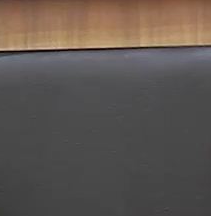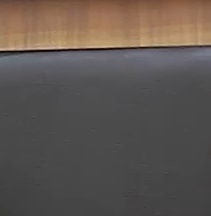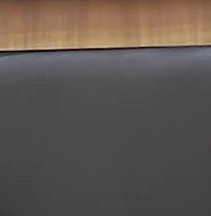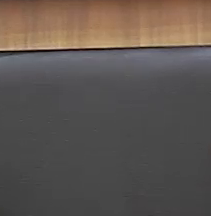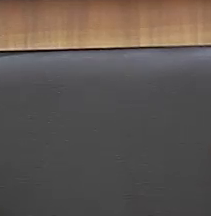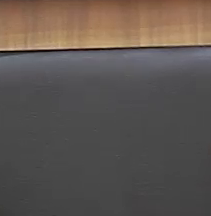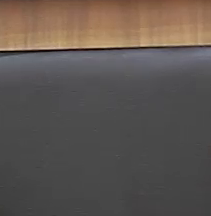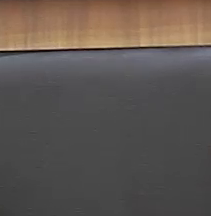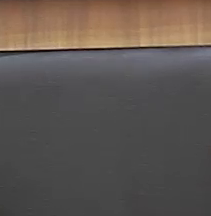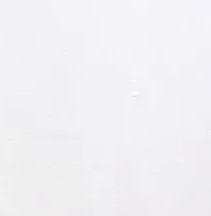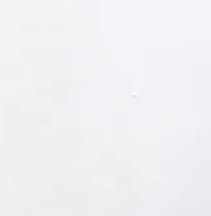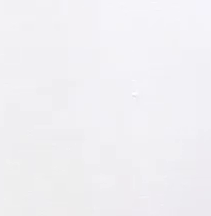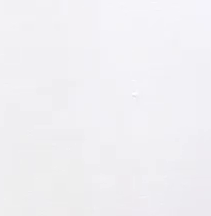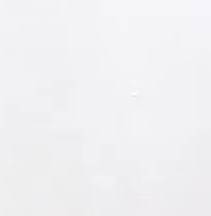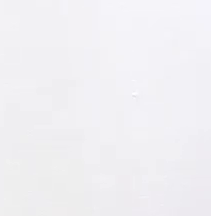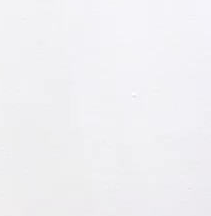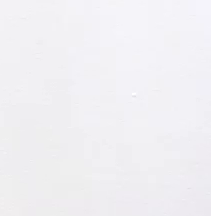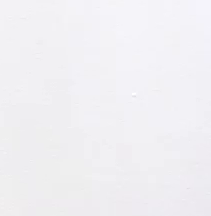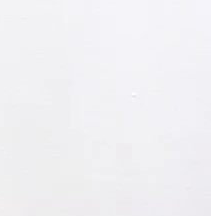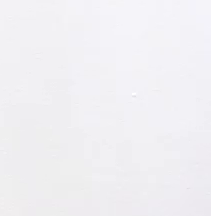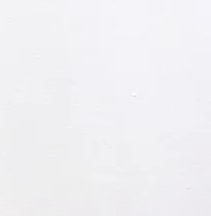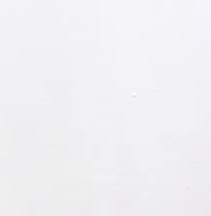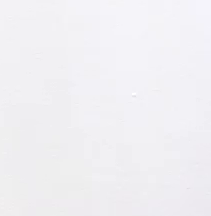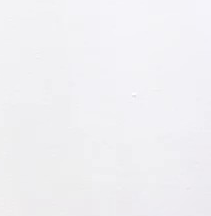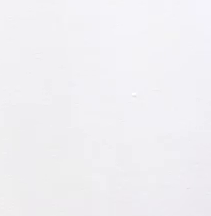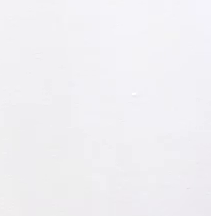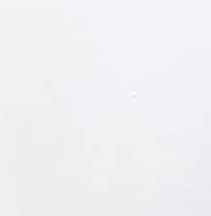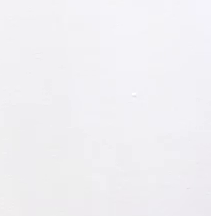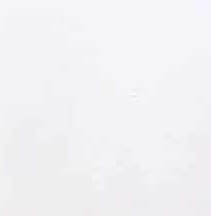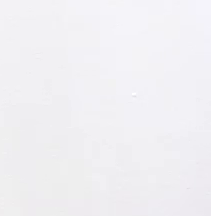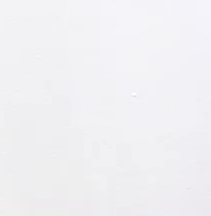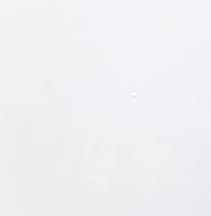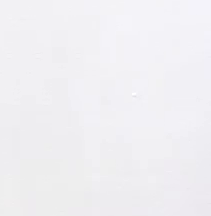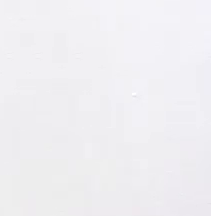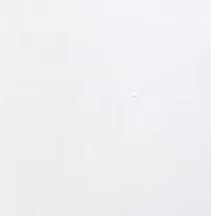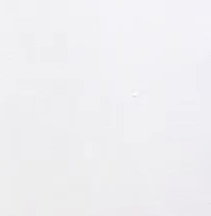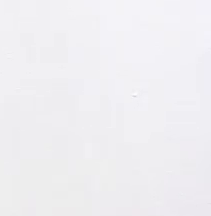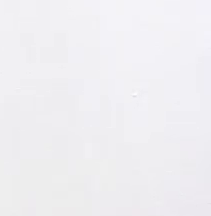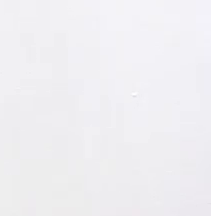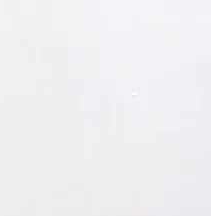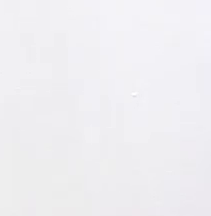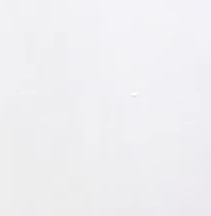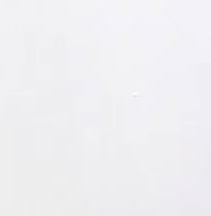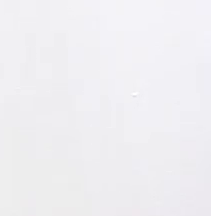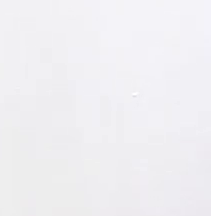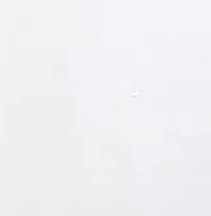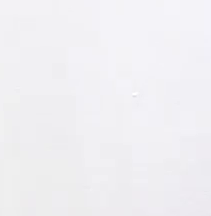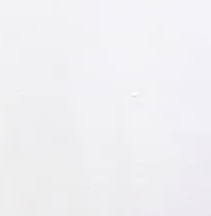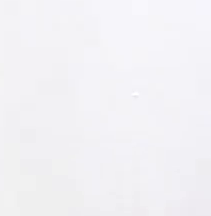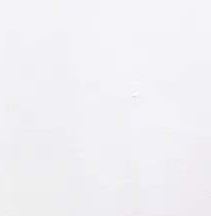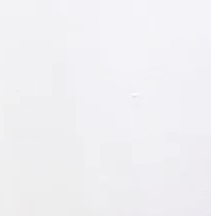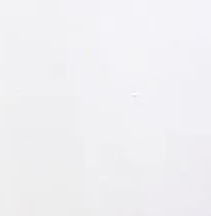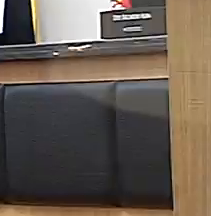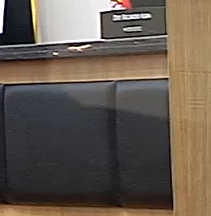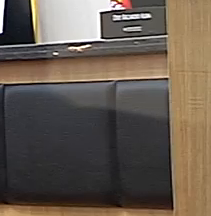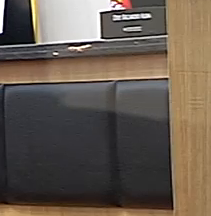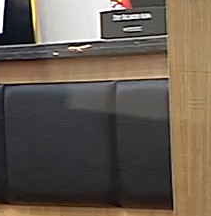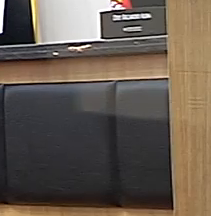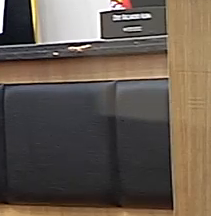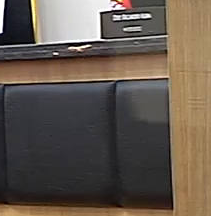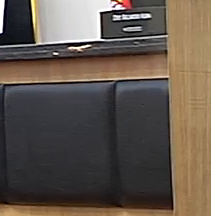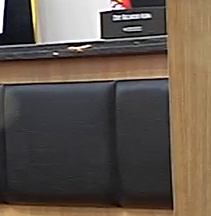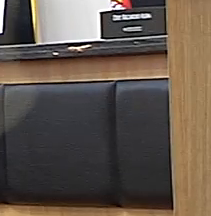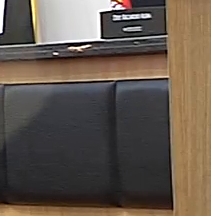em Santa Catarina nesse sentido o deputado pediu que ocorre o centro de operações em emergência em saúde